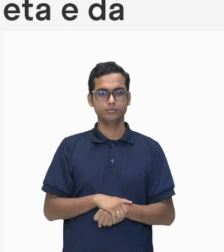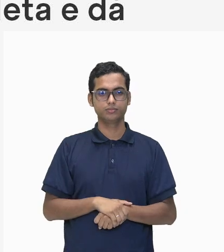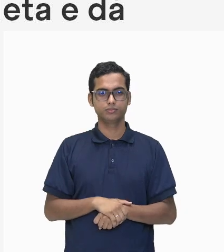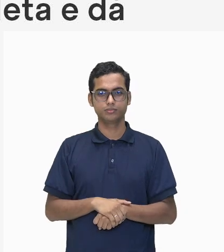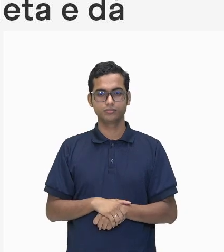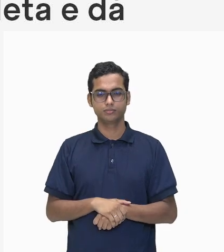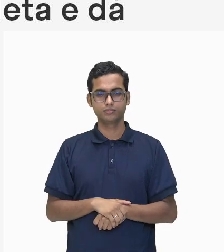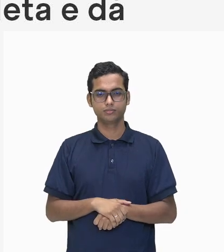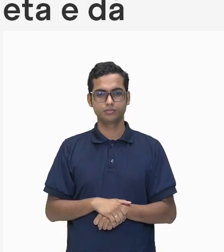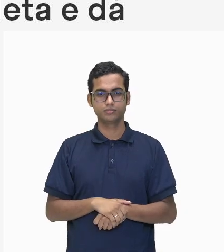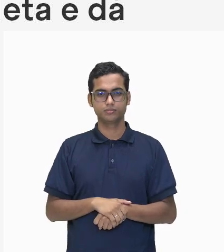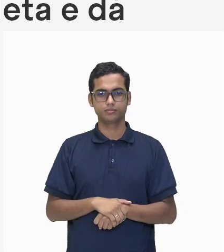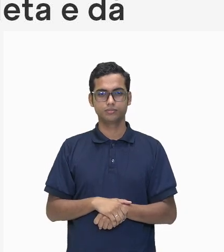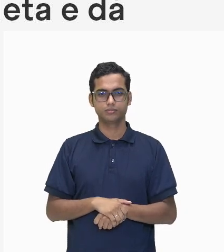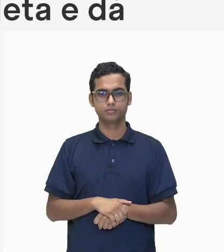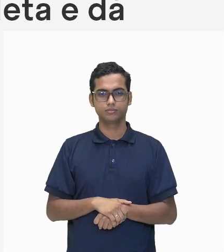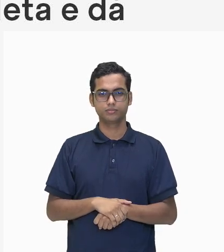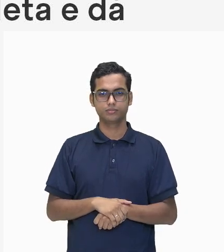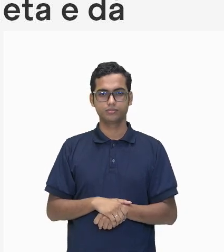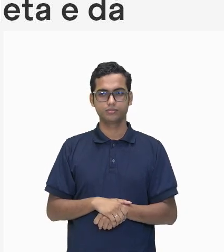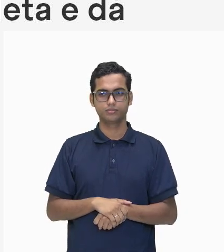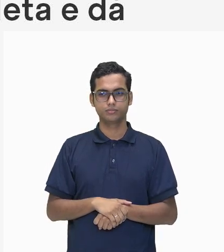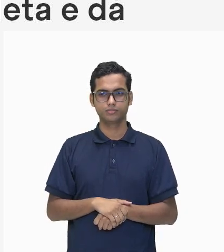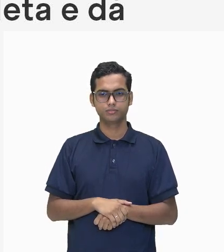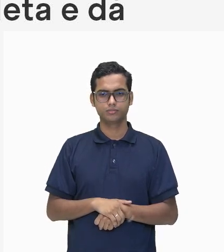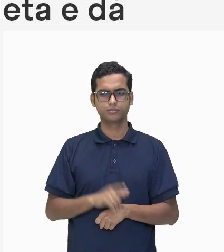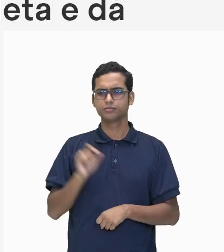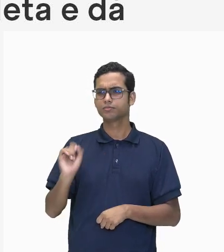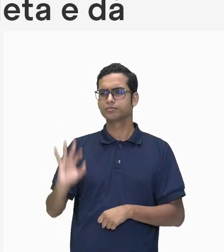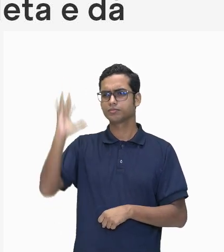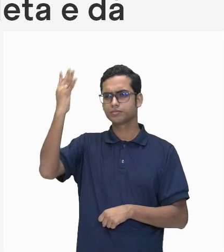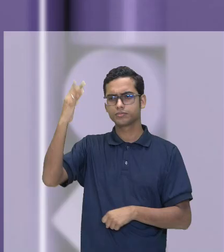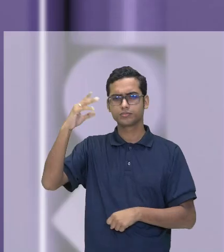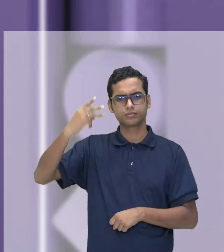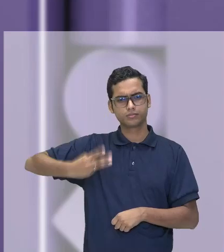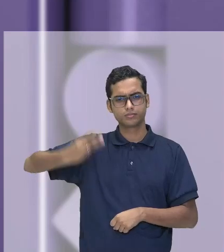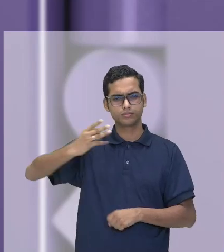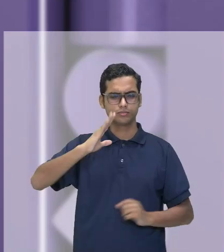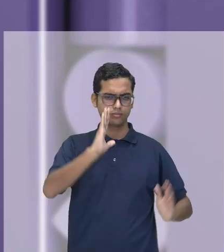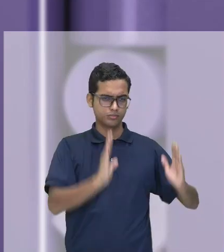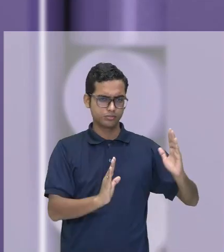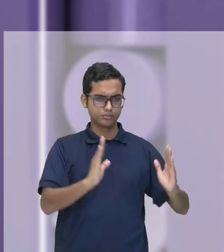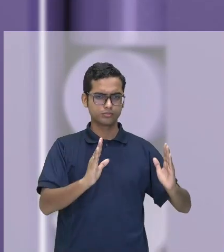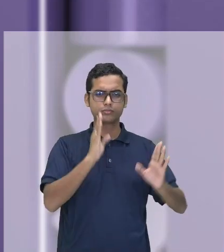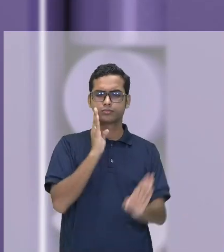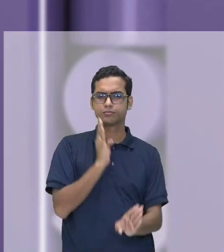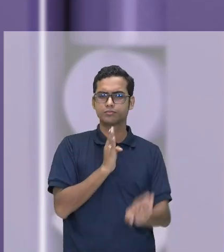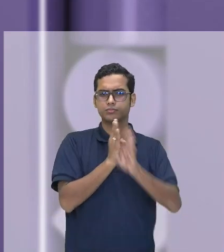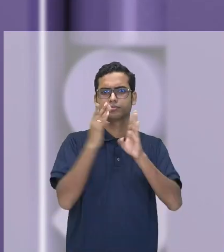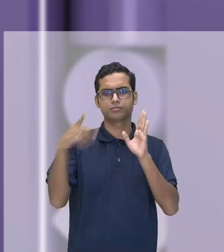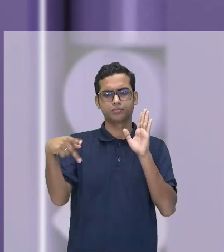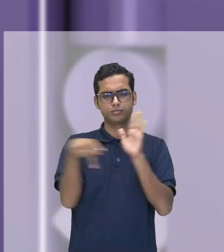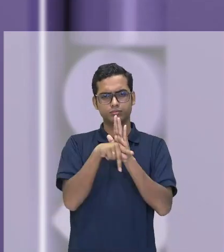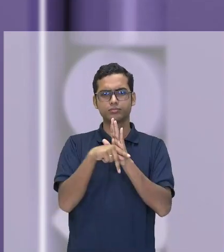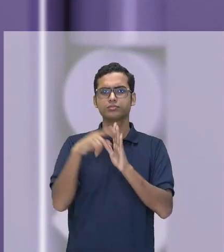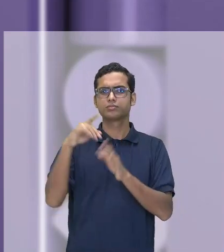mandamento. Ele, na verdade, vai acontecer como a terceira etapa da revelação de